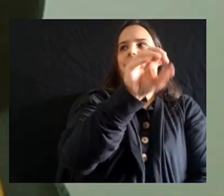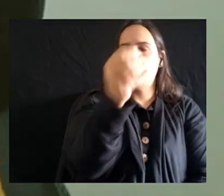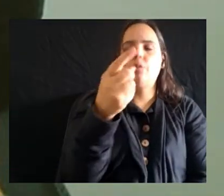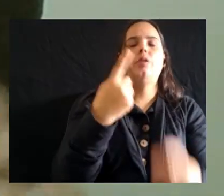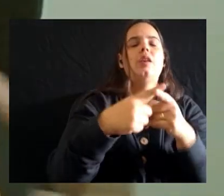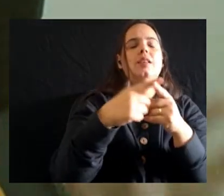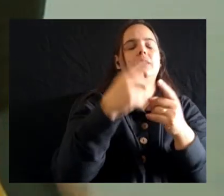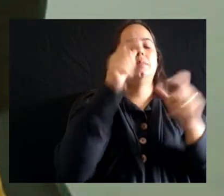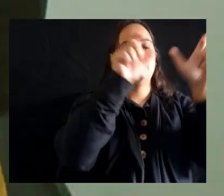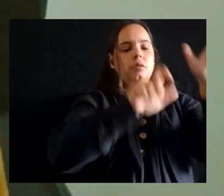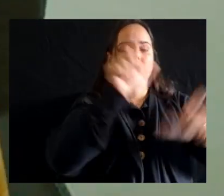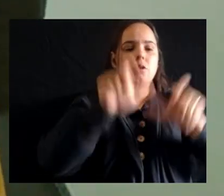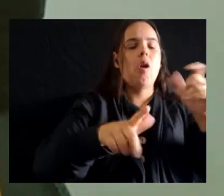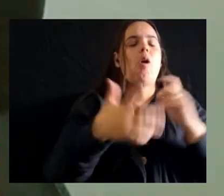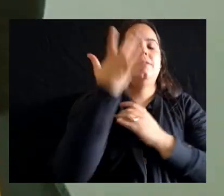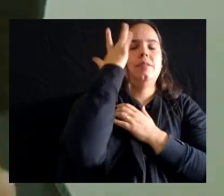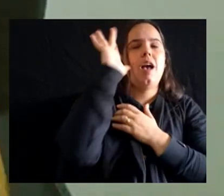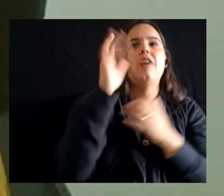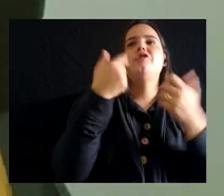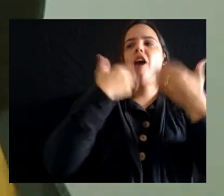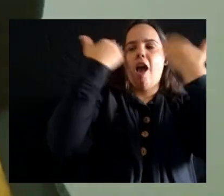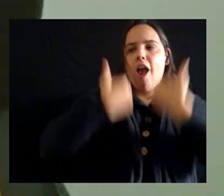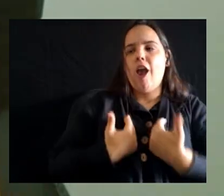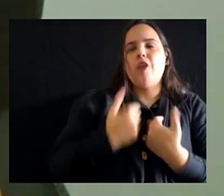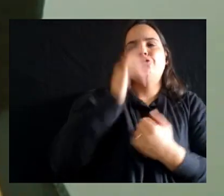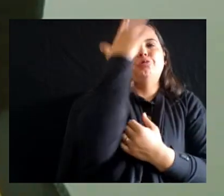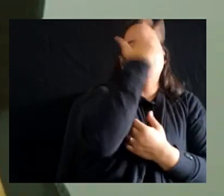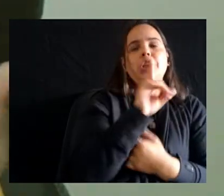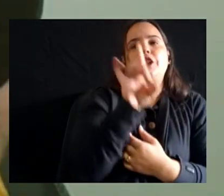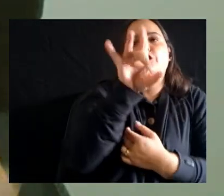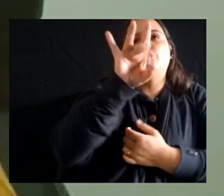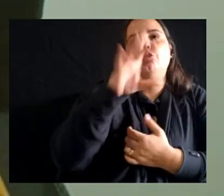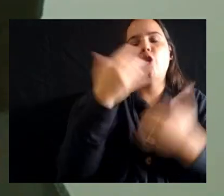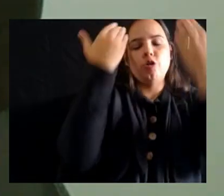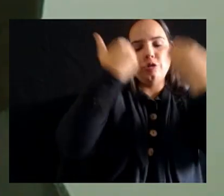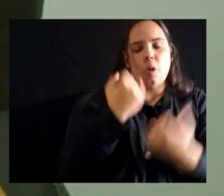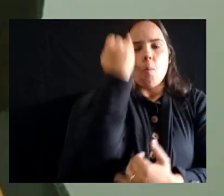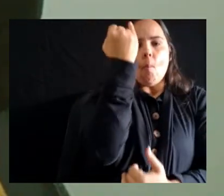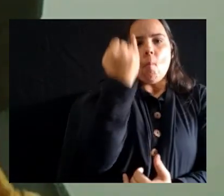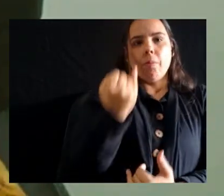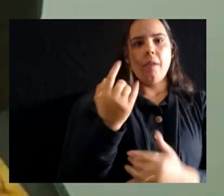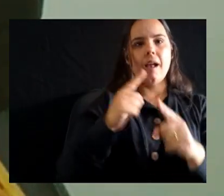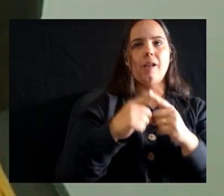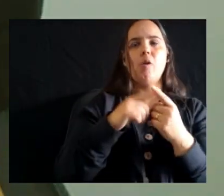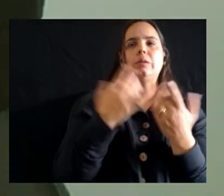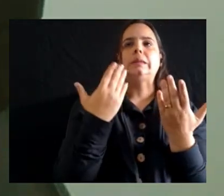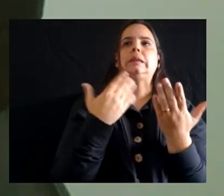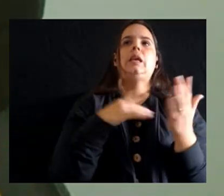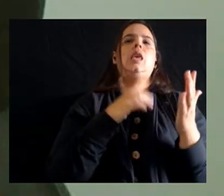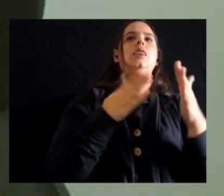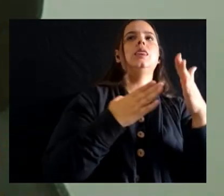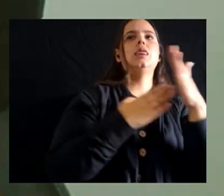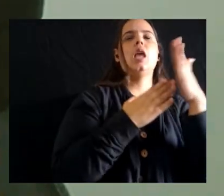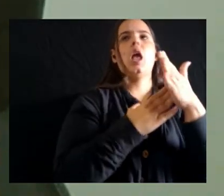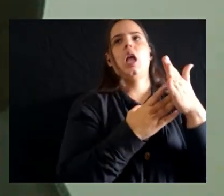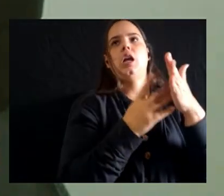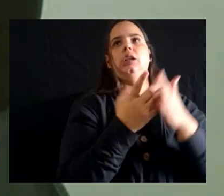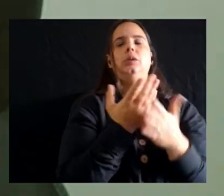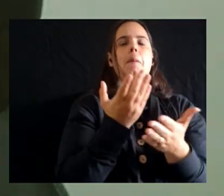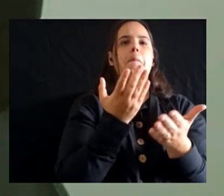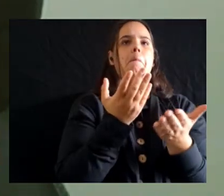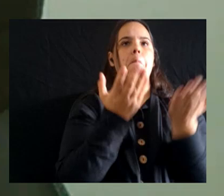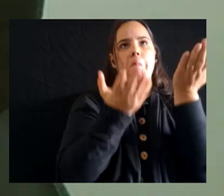né, de eu só vou ser bonita se eu for magra ou se eu atingir X quilos de